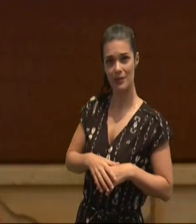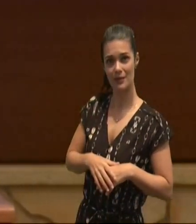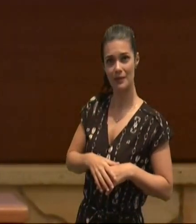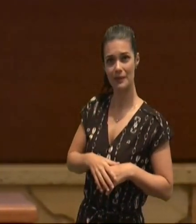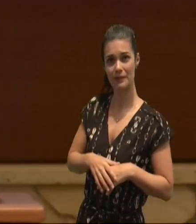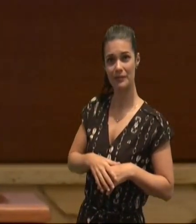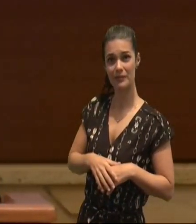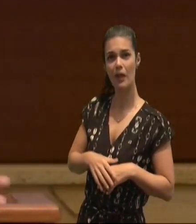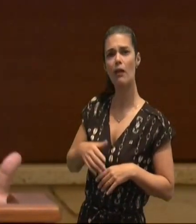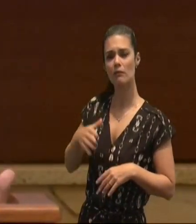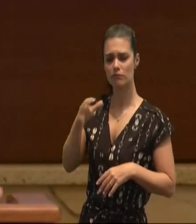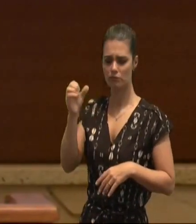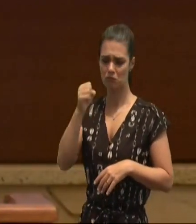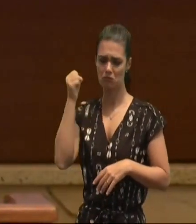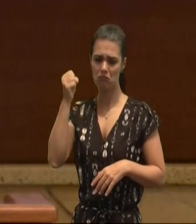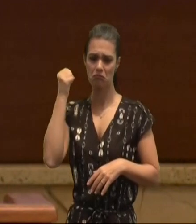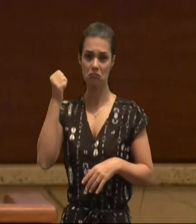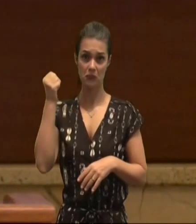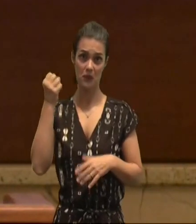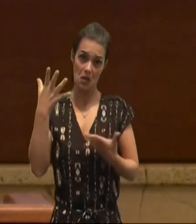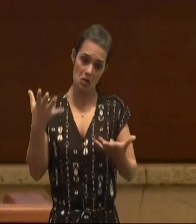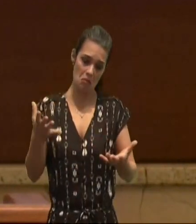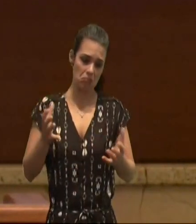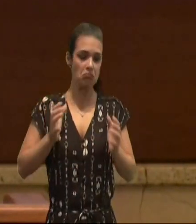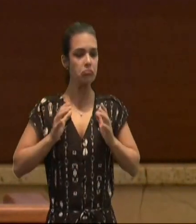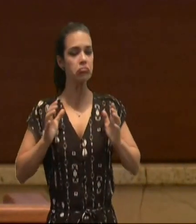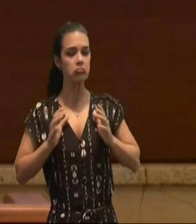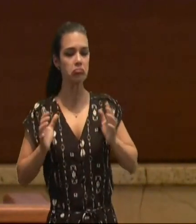Saul era rica e de muita influência,